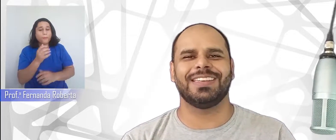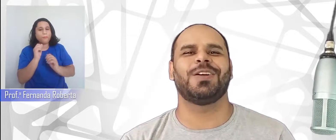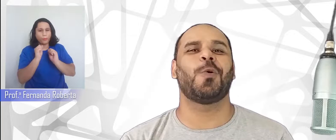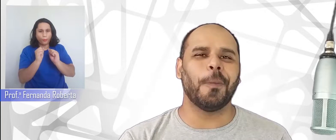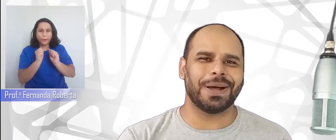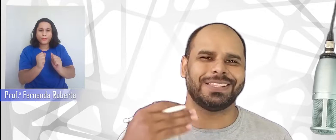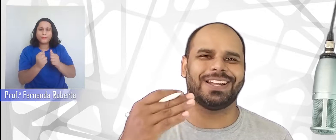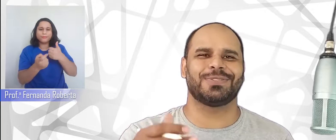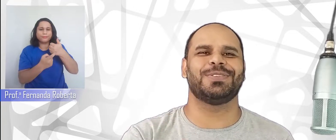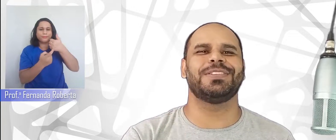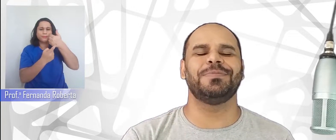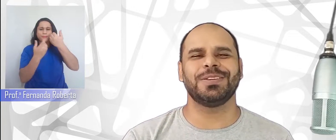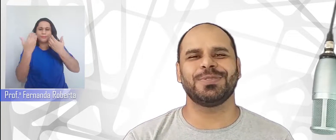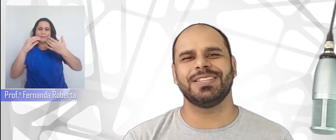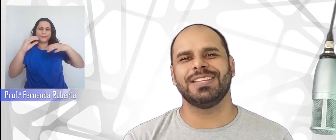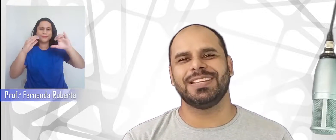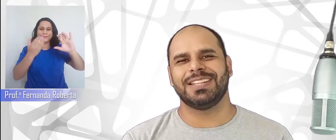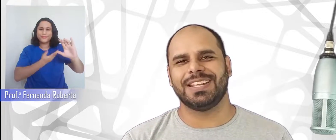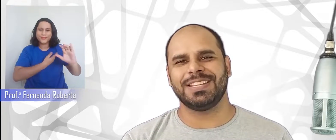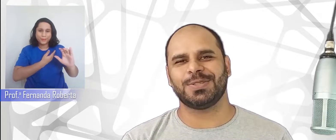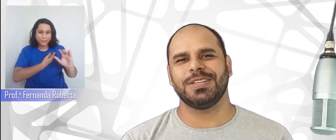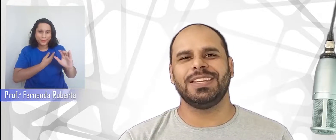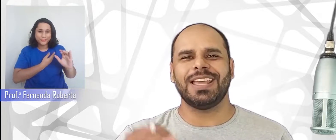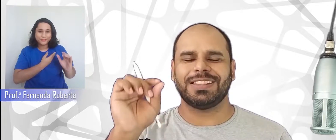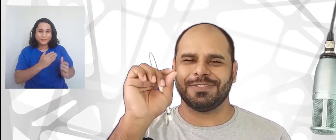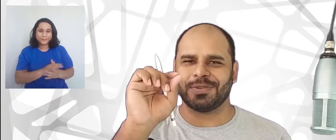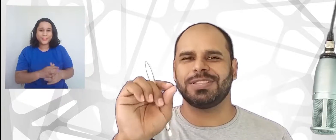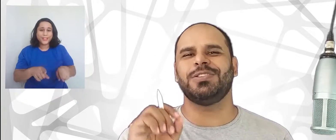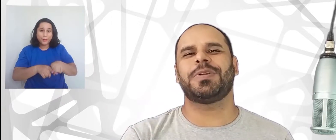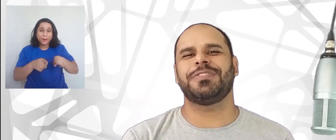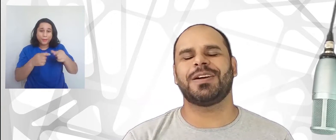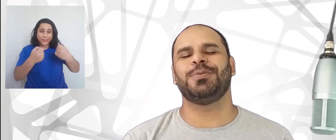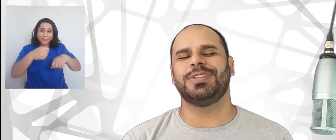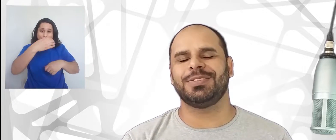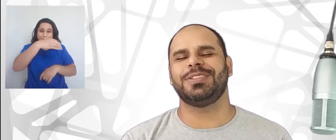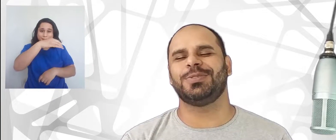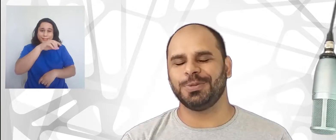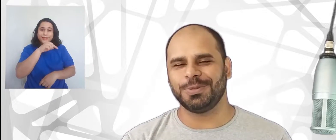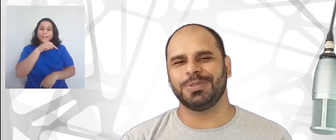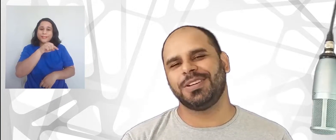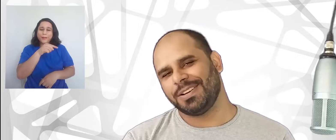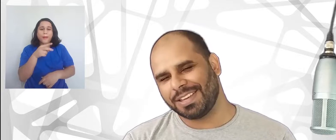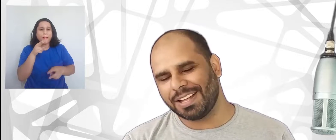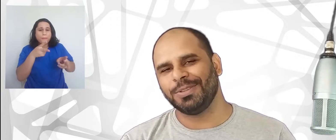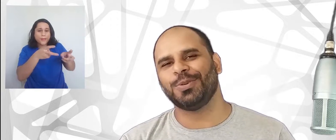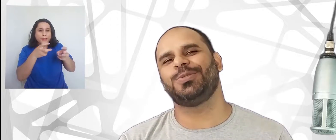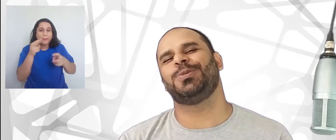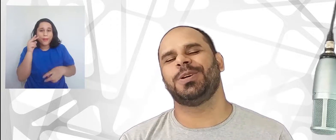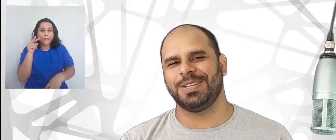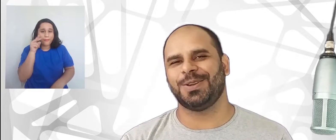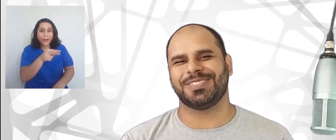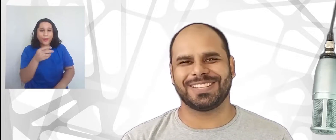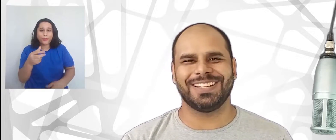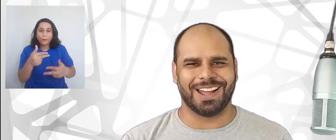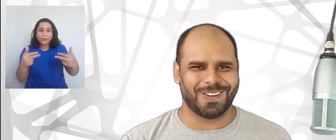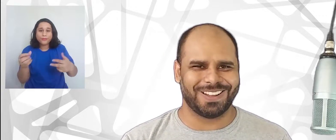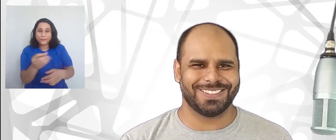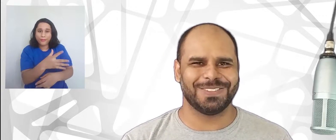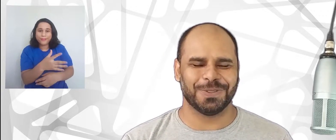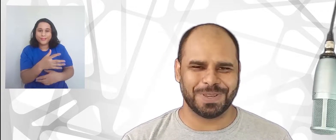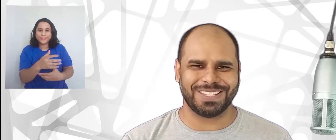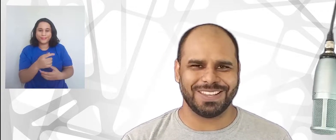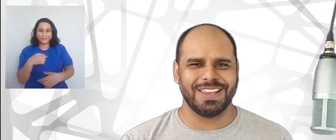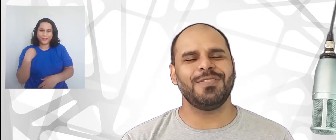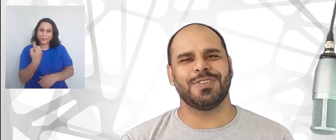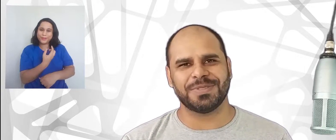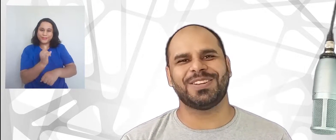like, compartilhar com seus amigos, não é isso? E ativar o sininho para ficar por dentro de tudo que há de novo em nosso canal.